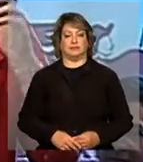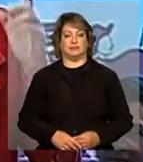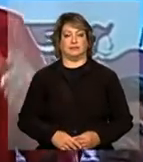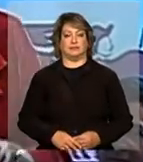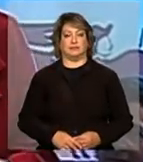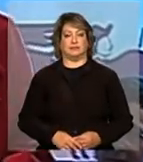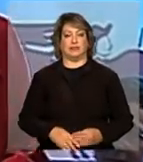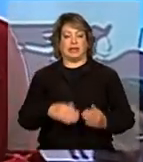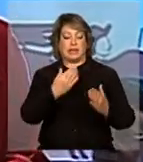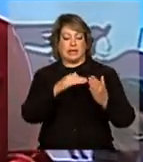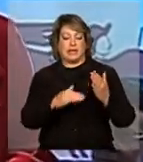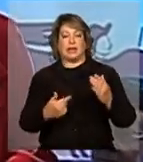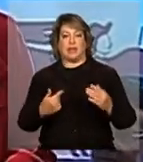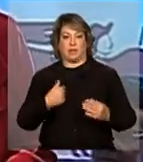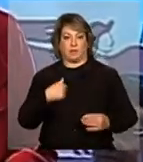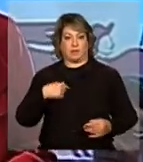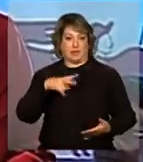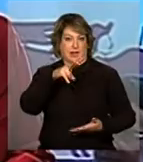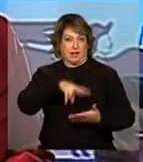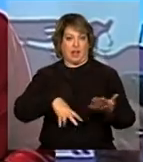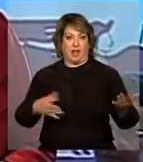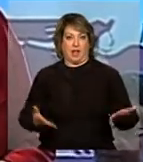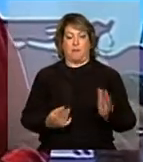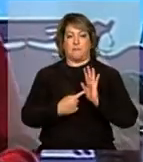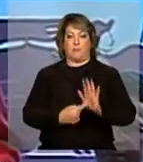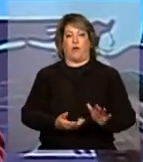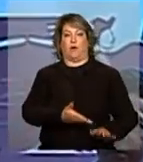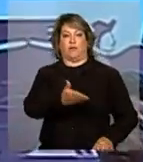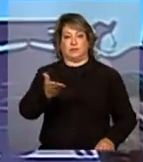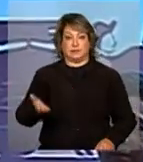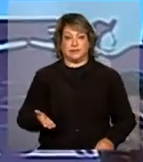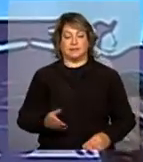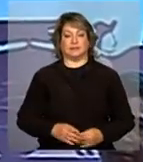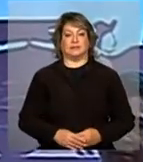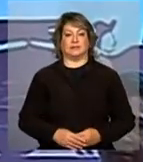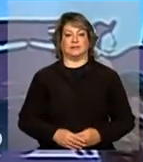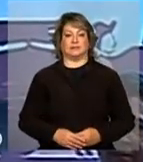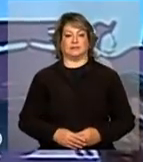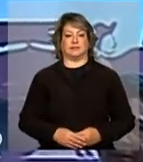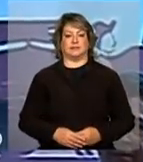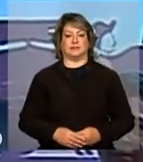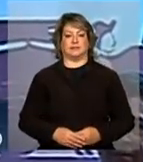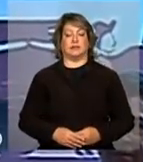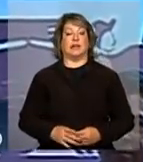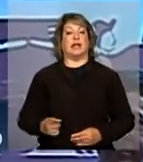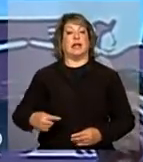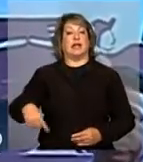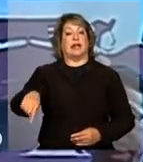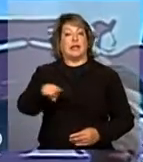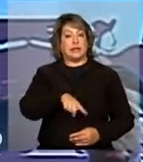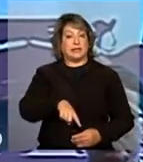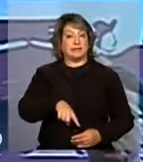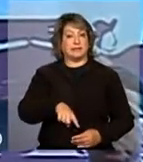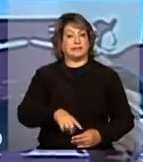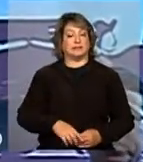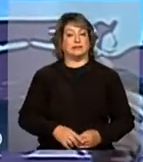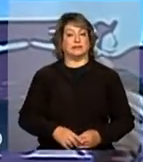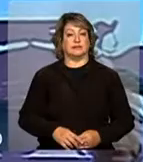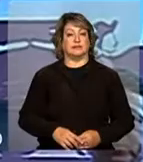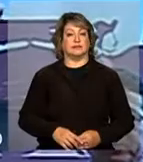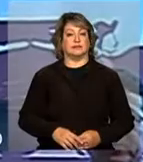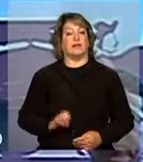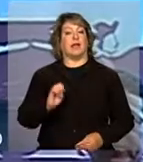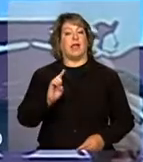Esses itens que eu acabo de mostrar para vocês, eles são